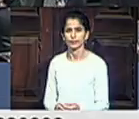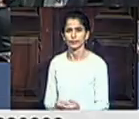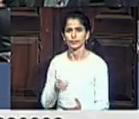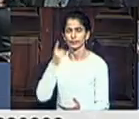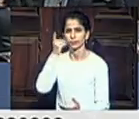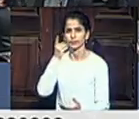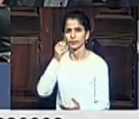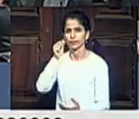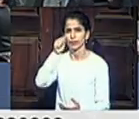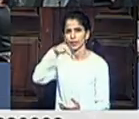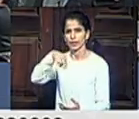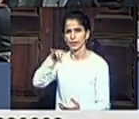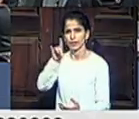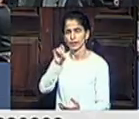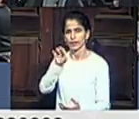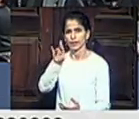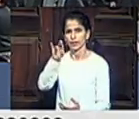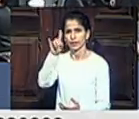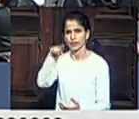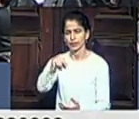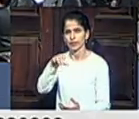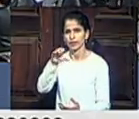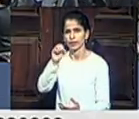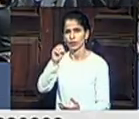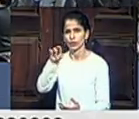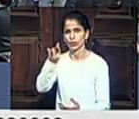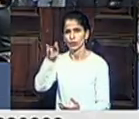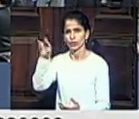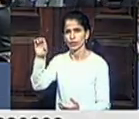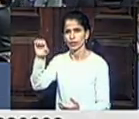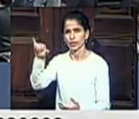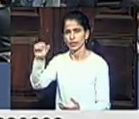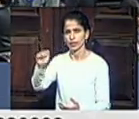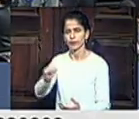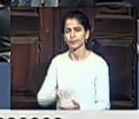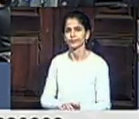Deputado André Correia. Sadi Noel presente.